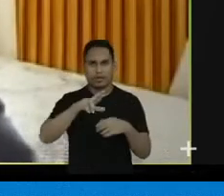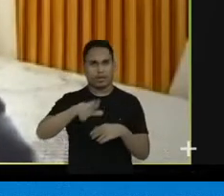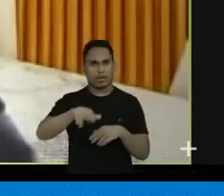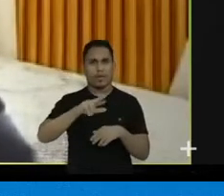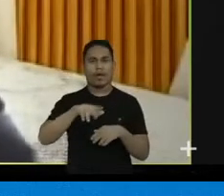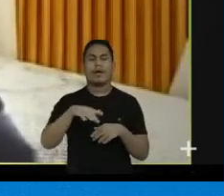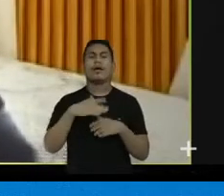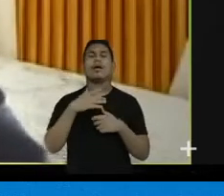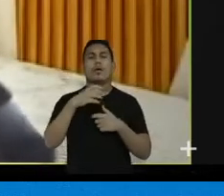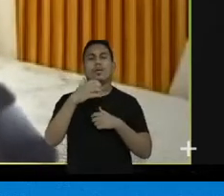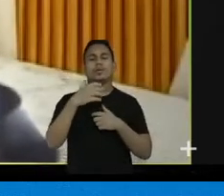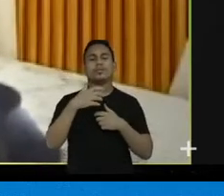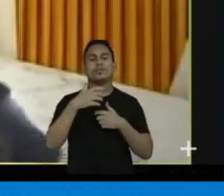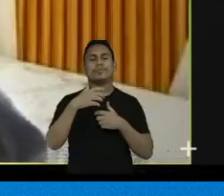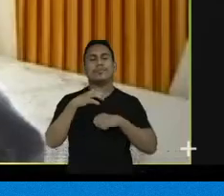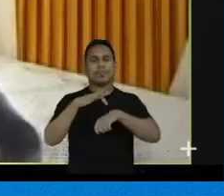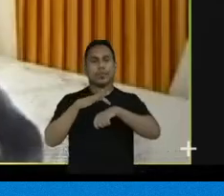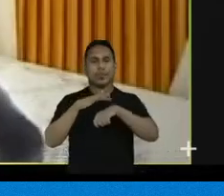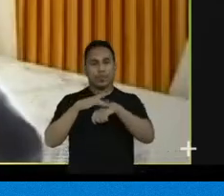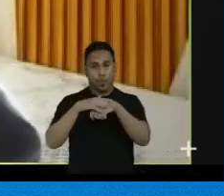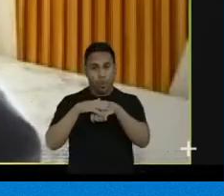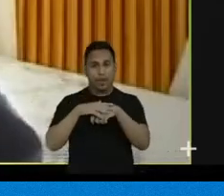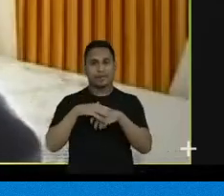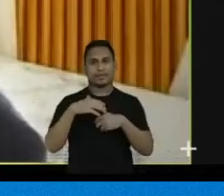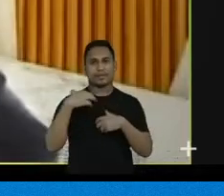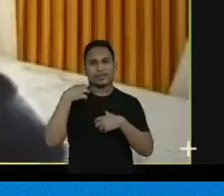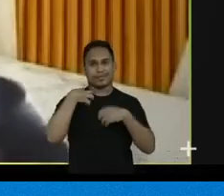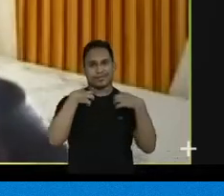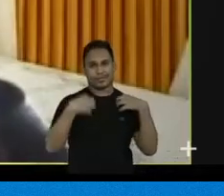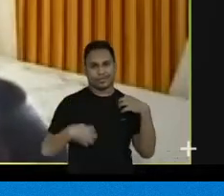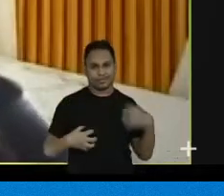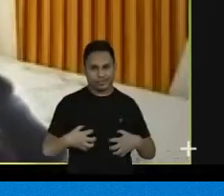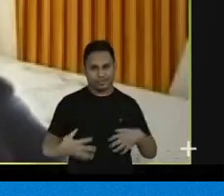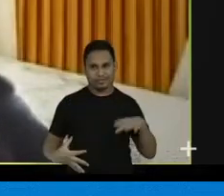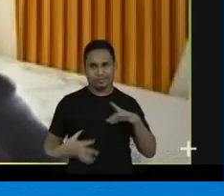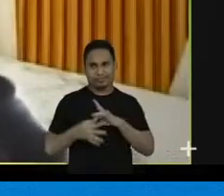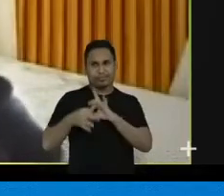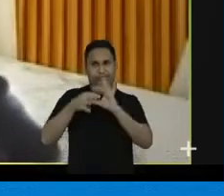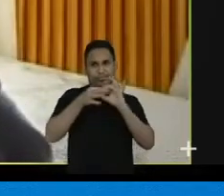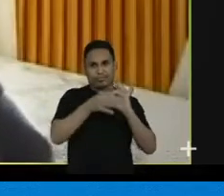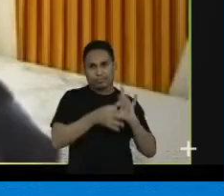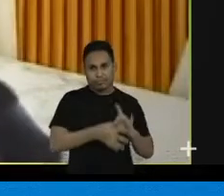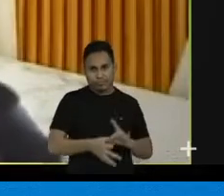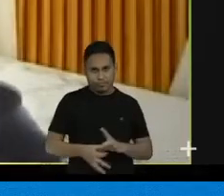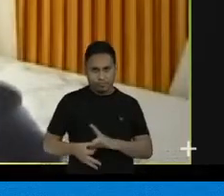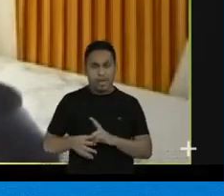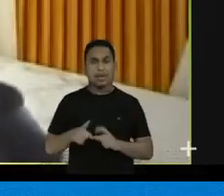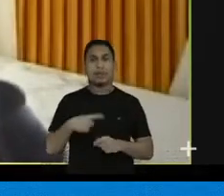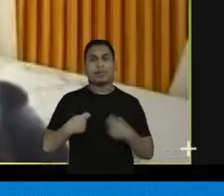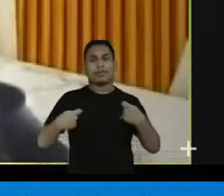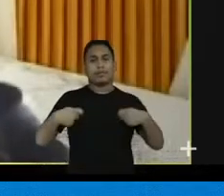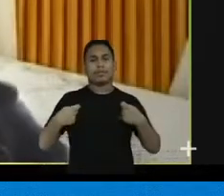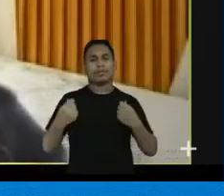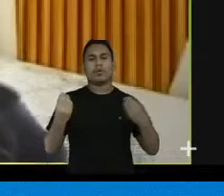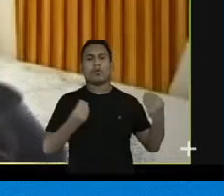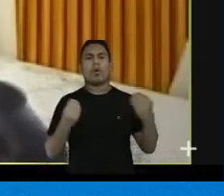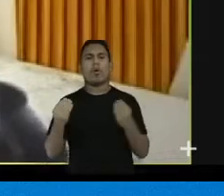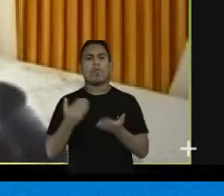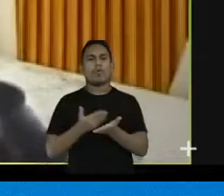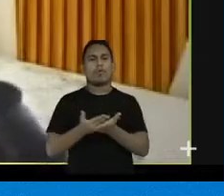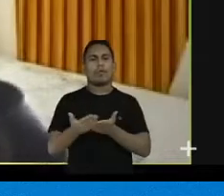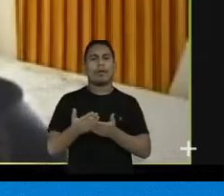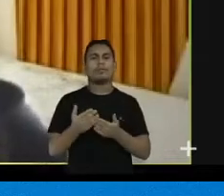autoimune inflamatória, para que finalmente a gente chegue na questão da sua associação com câncer de mama. A gente está